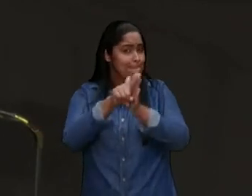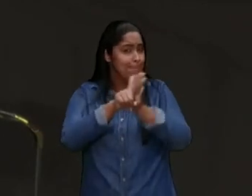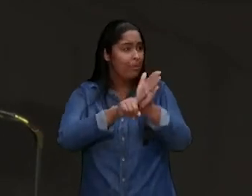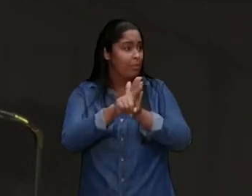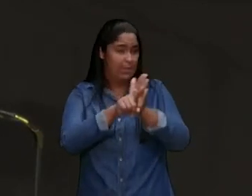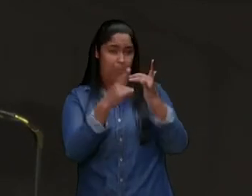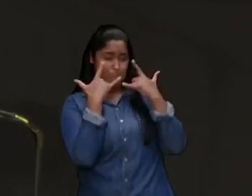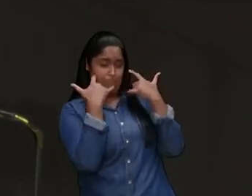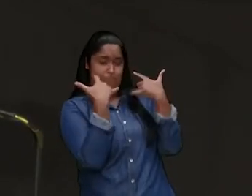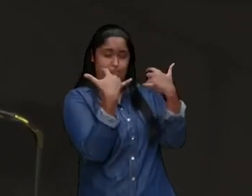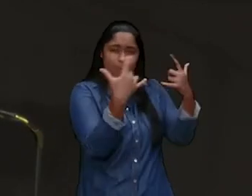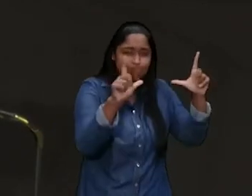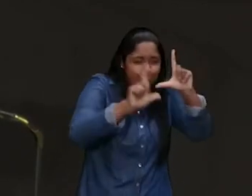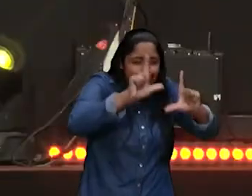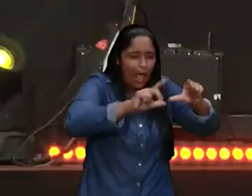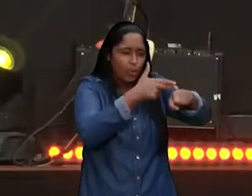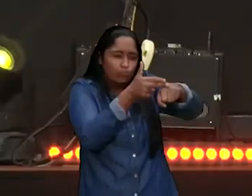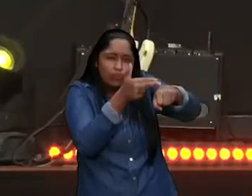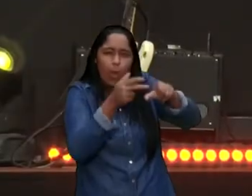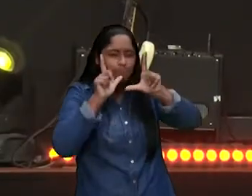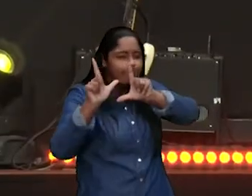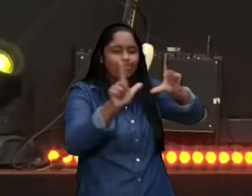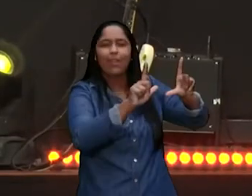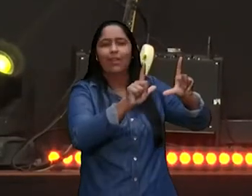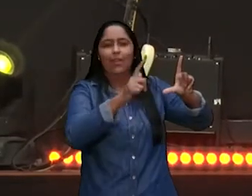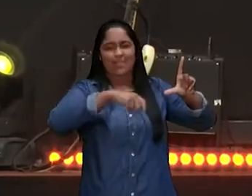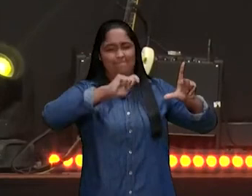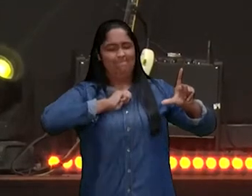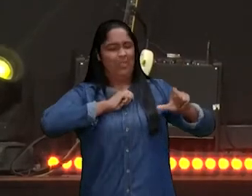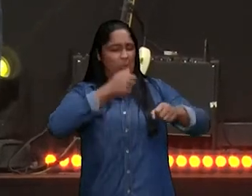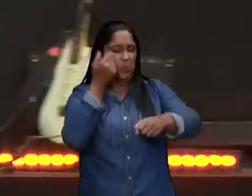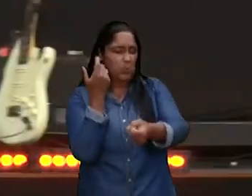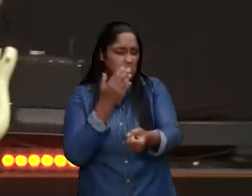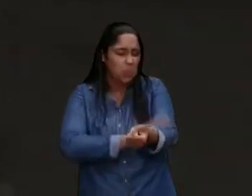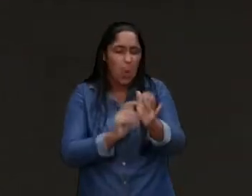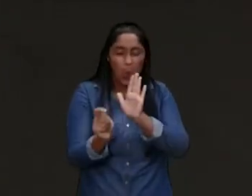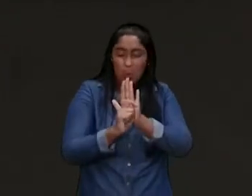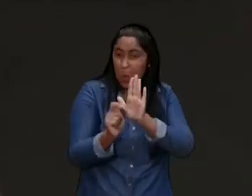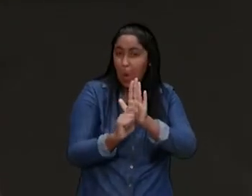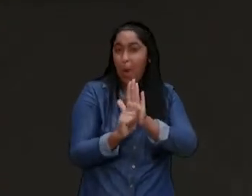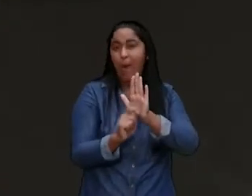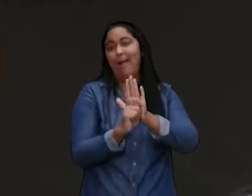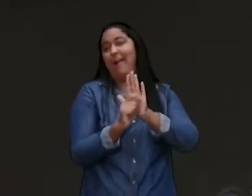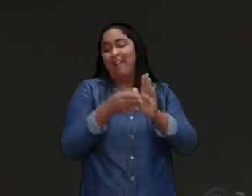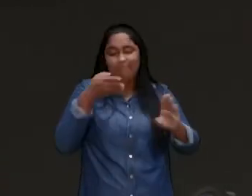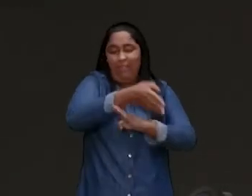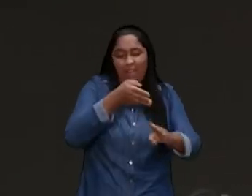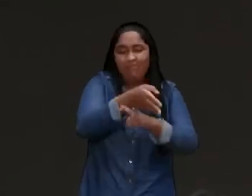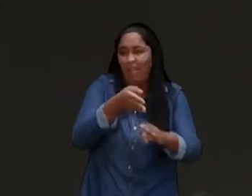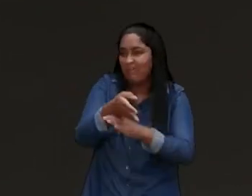demoníacas pessoas drogadas se prostituindo pessoas é